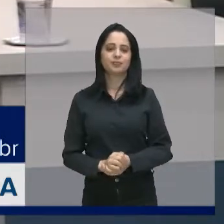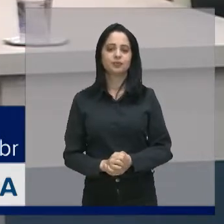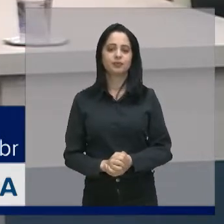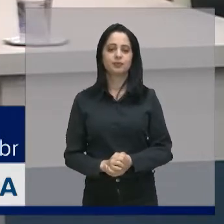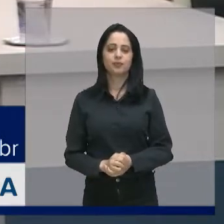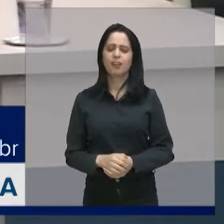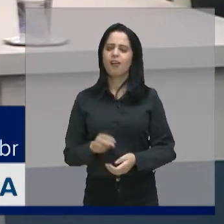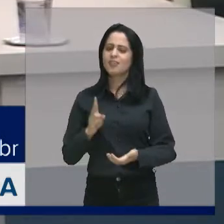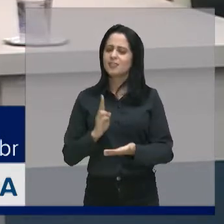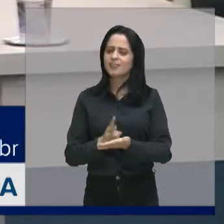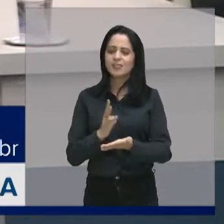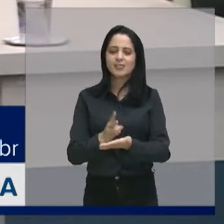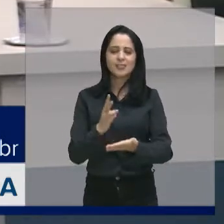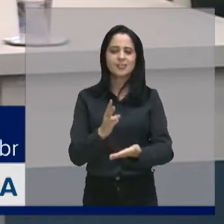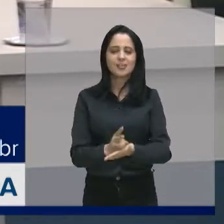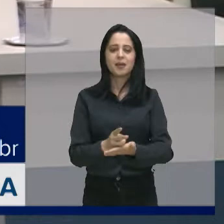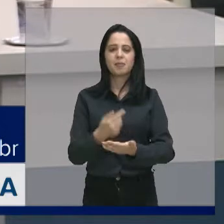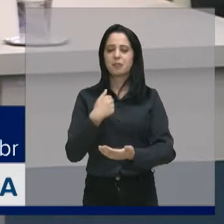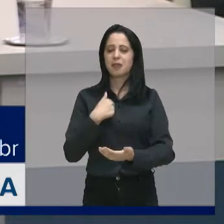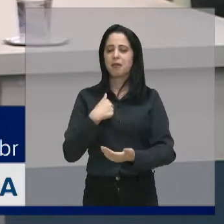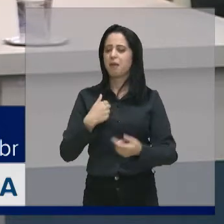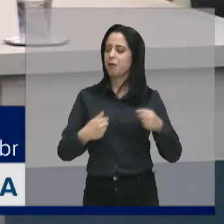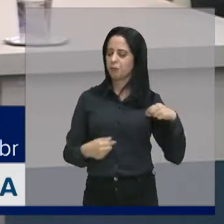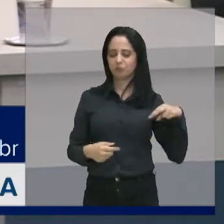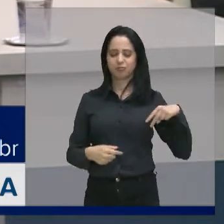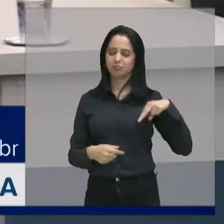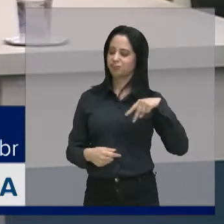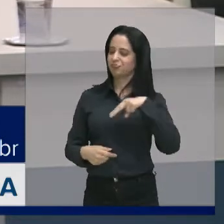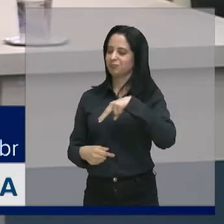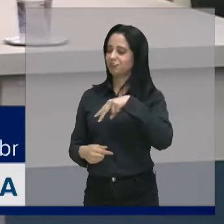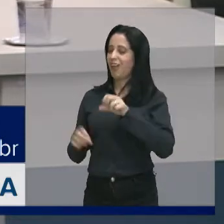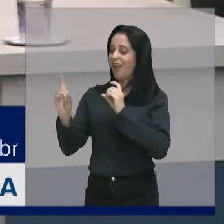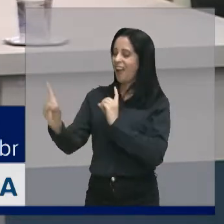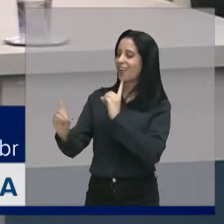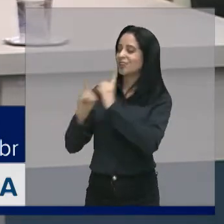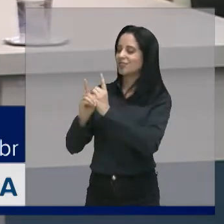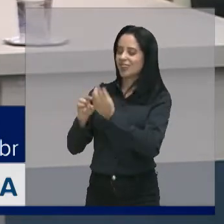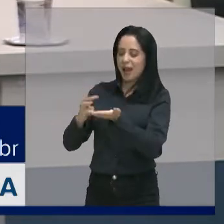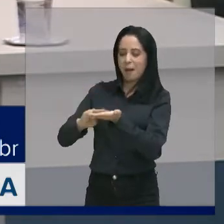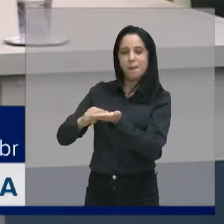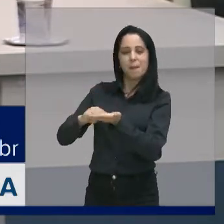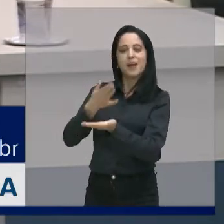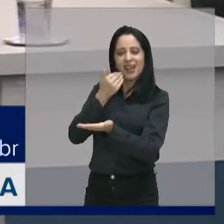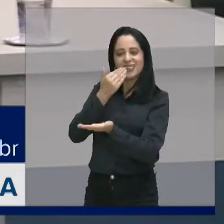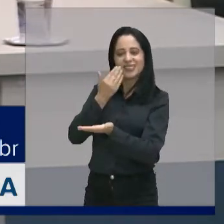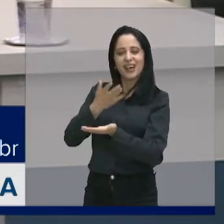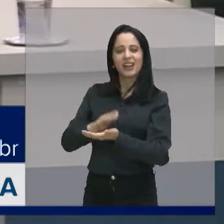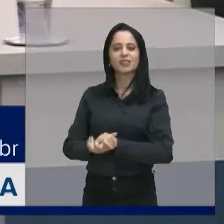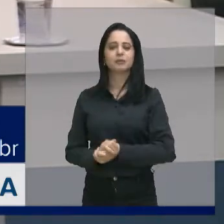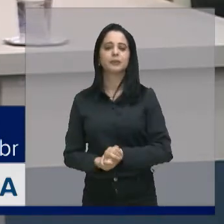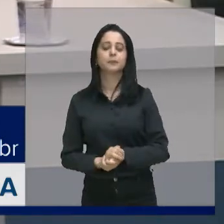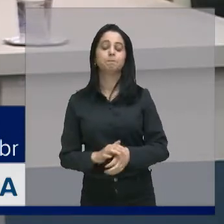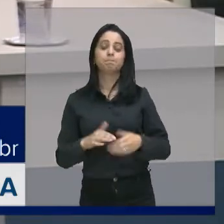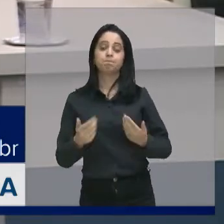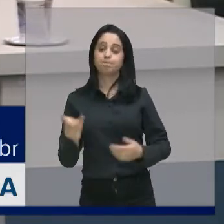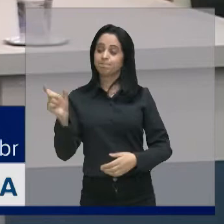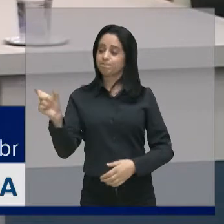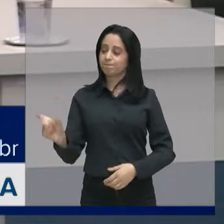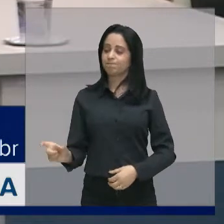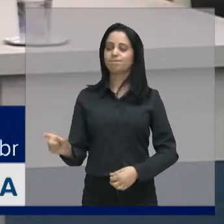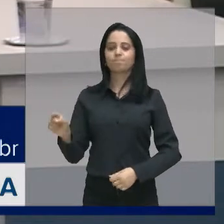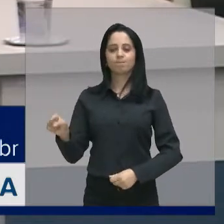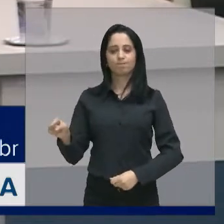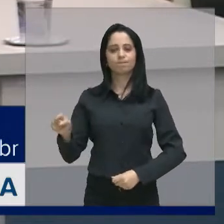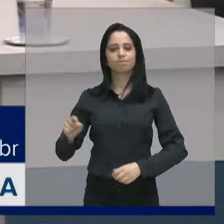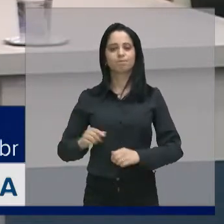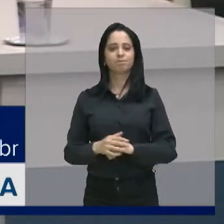nos eventos para comer o pastel junto ao seu José Walter. Como vicentino, integrante da Sociedade de São Vicente